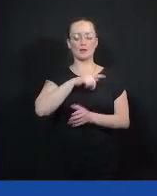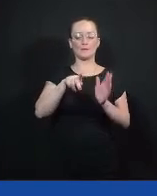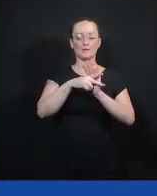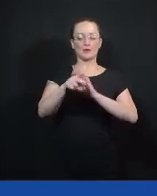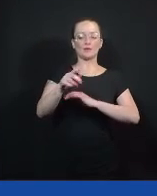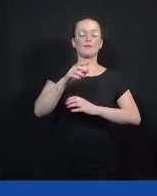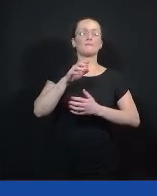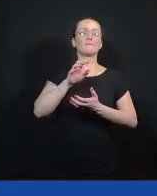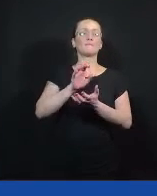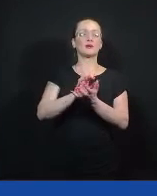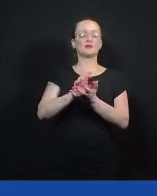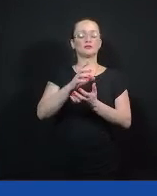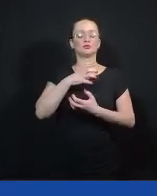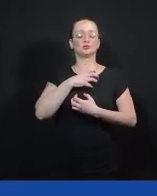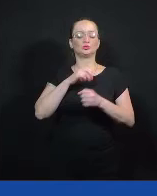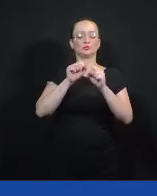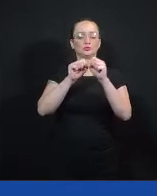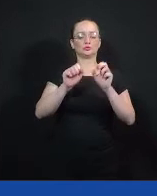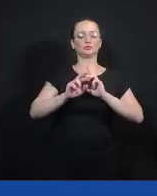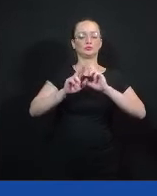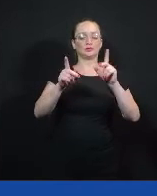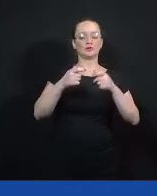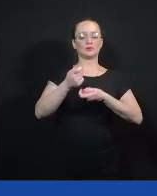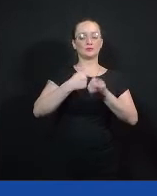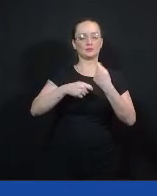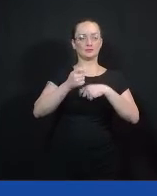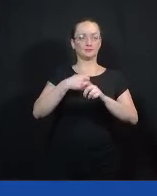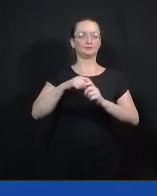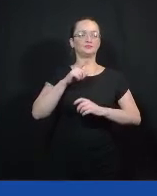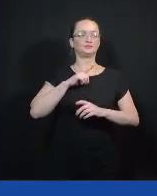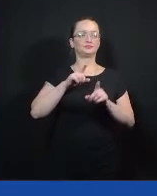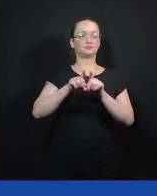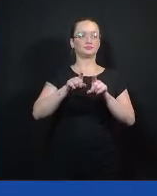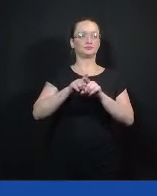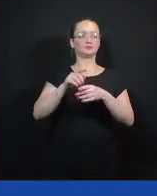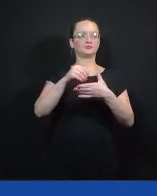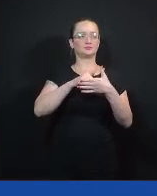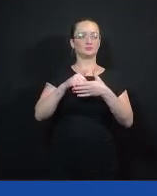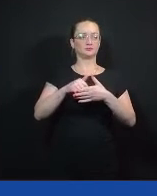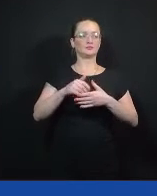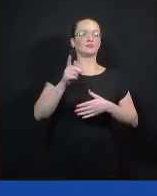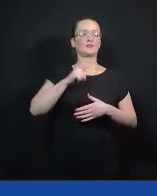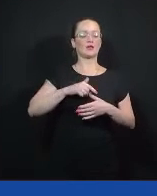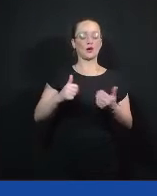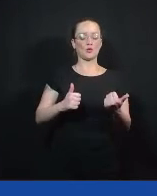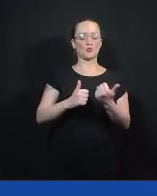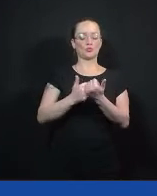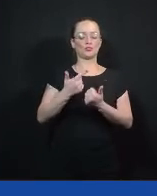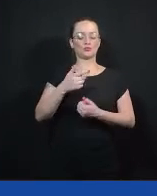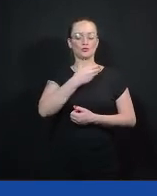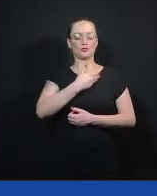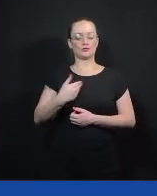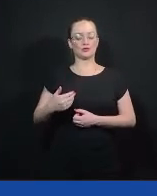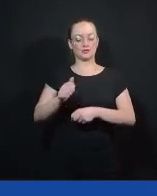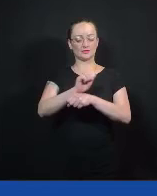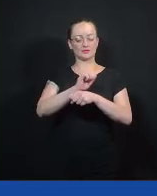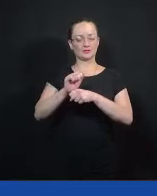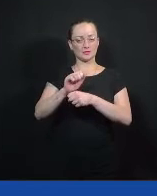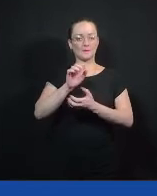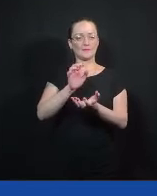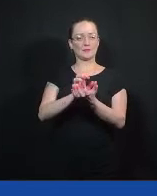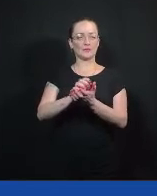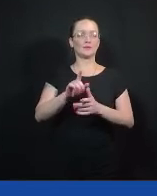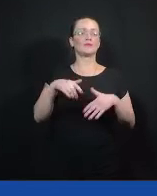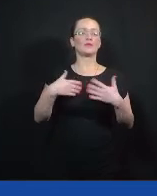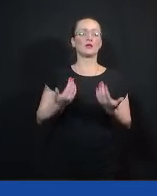Pernambuco, tem um sistema diferente administrativo e não tem também eleições e fica subordinado ao governo estadual de